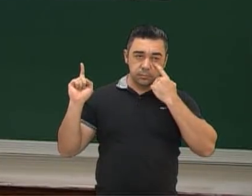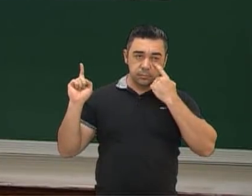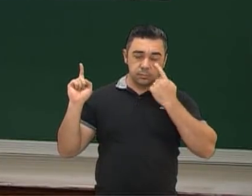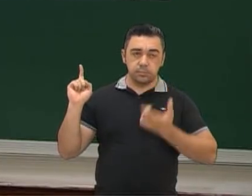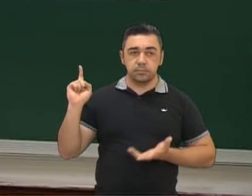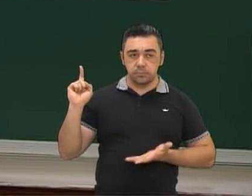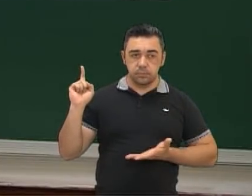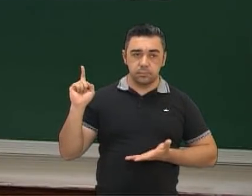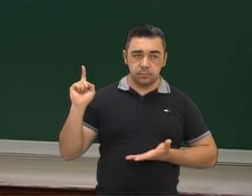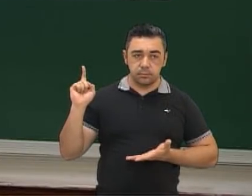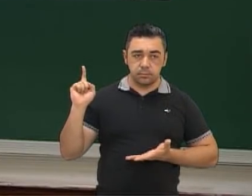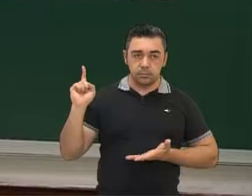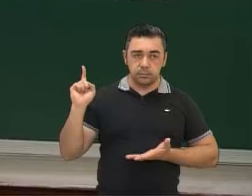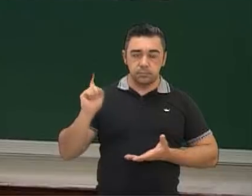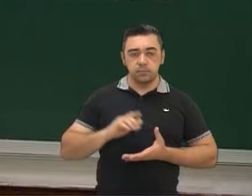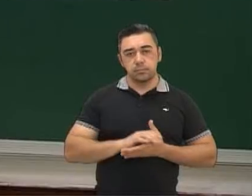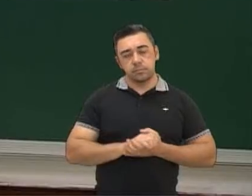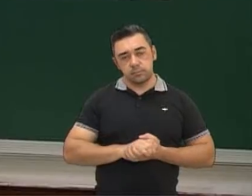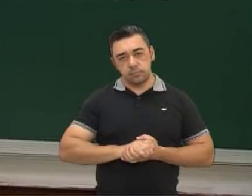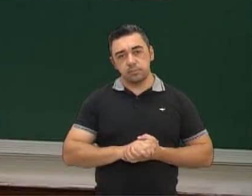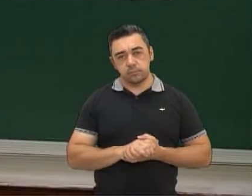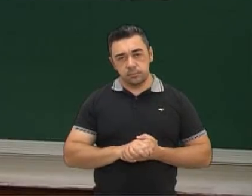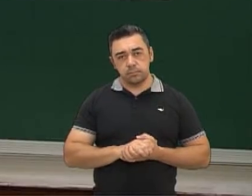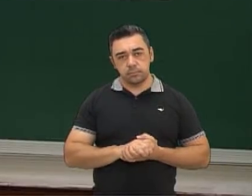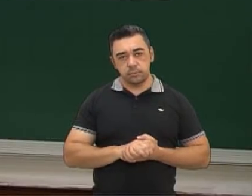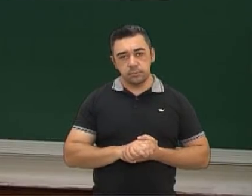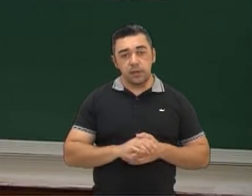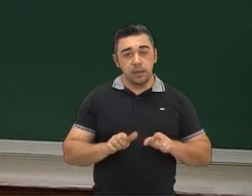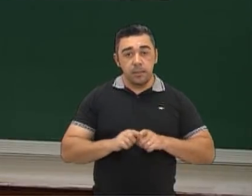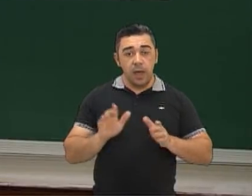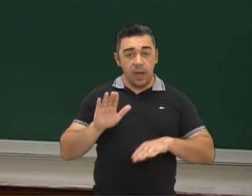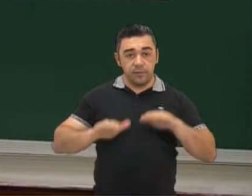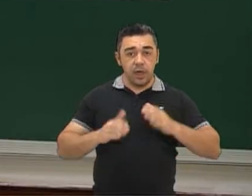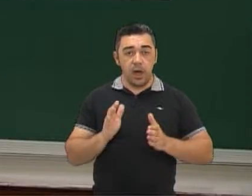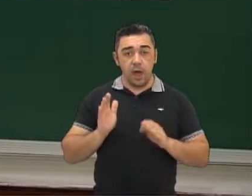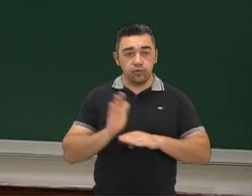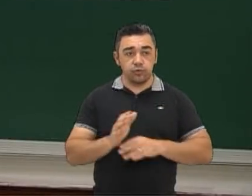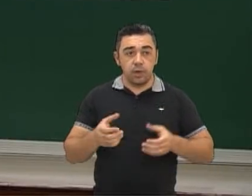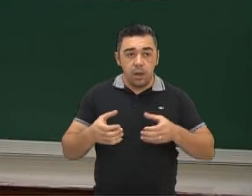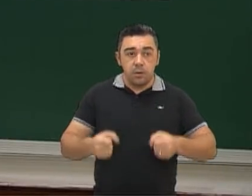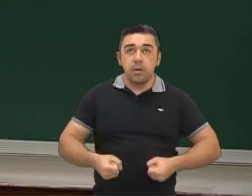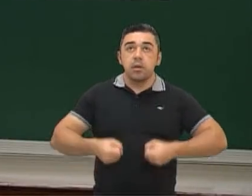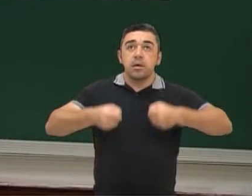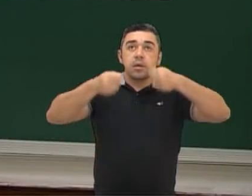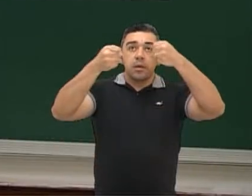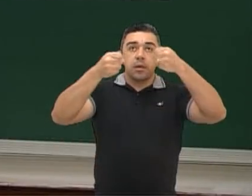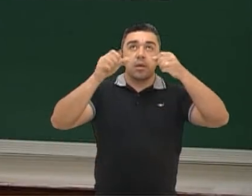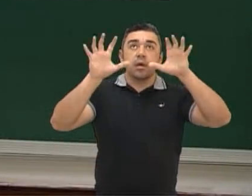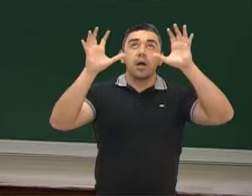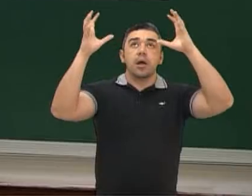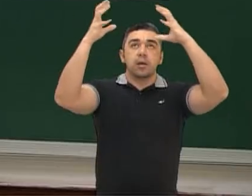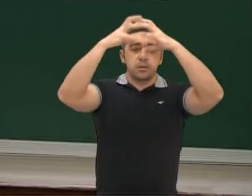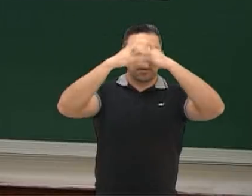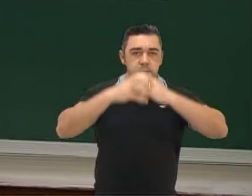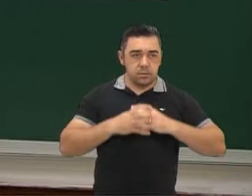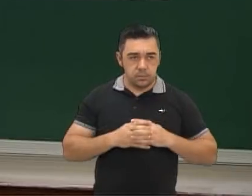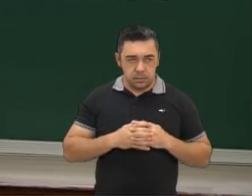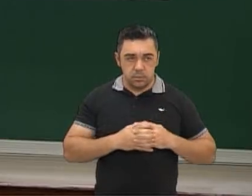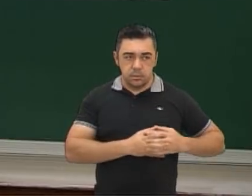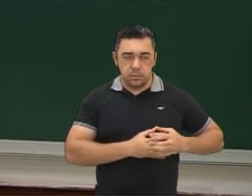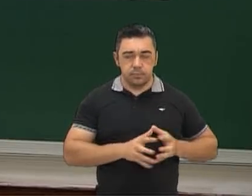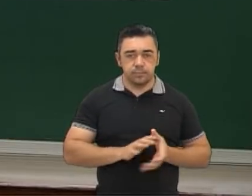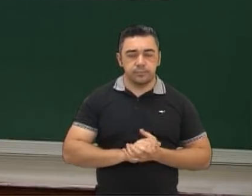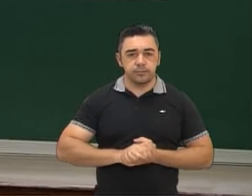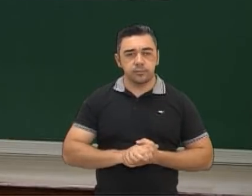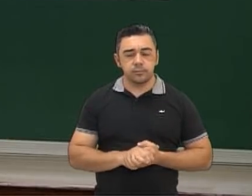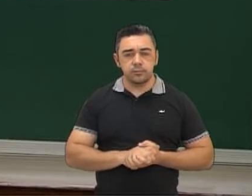e eles ainda ajudam a erguer o colega, o seu companheiro de equipe, para ele tentar pegar a bola lá em